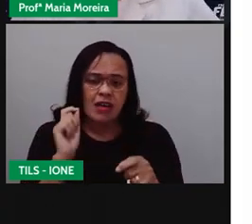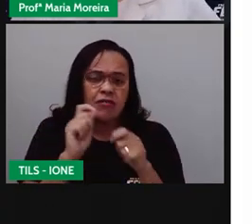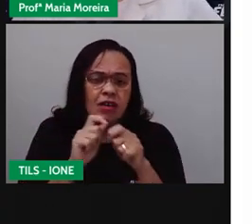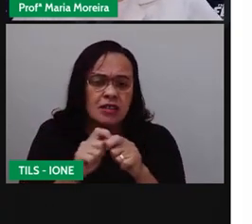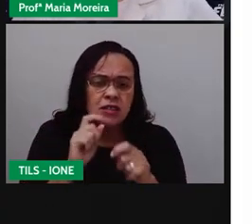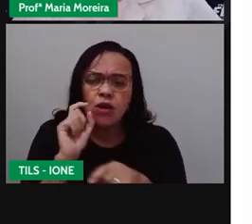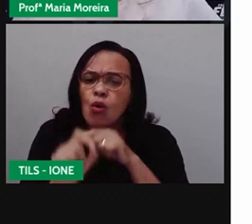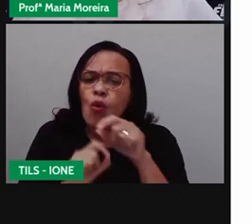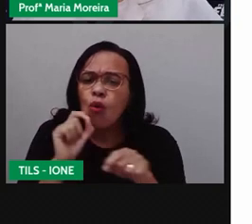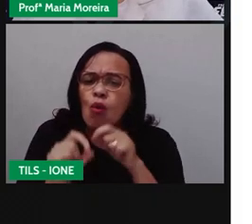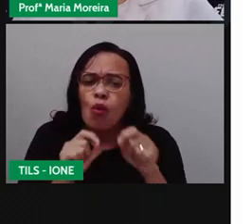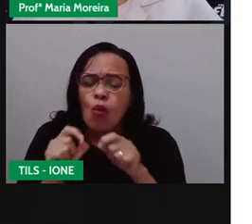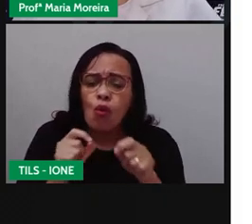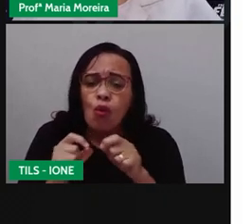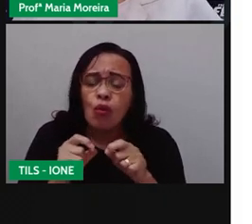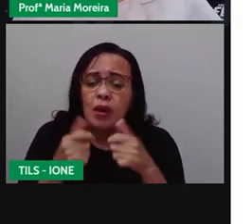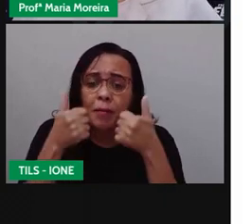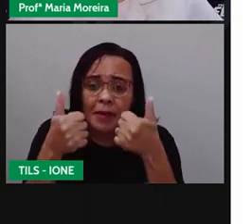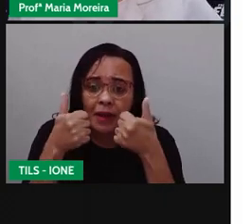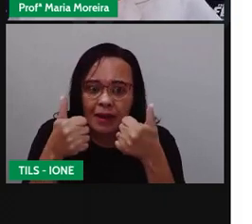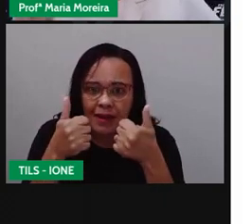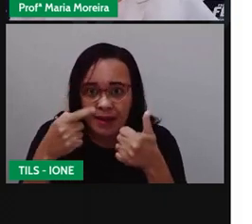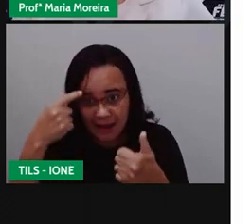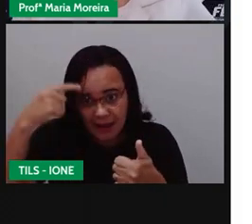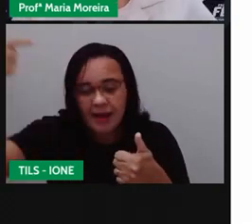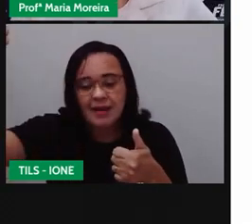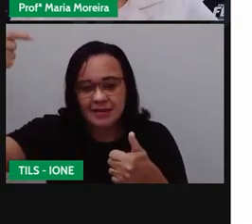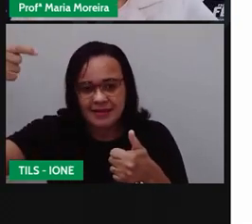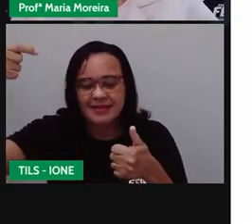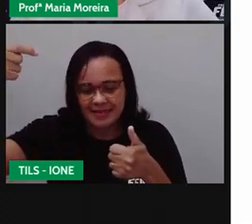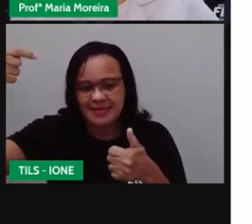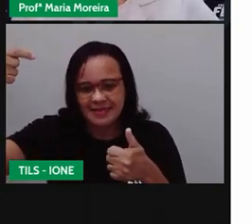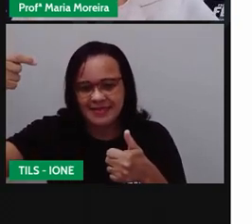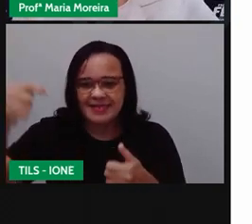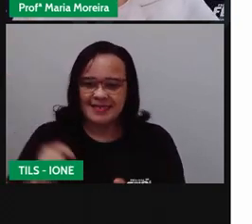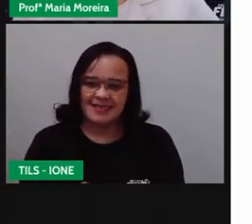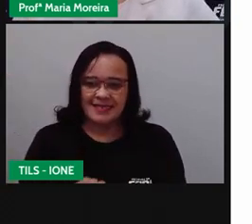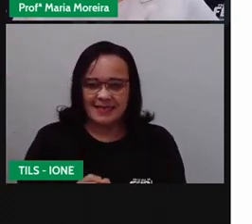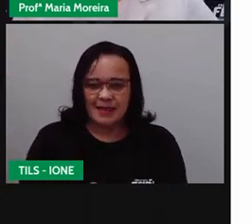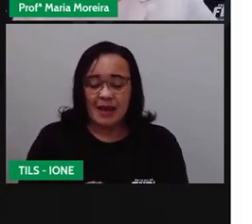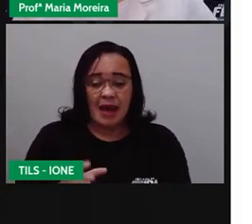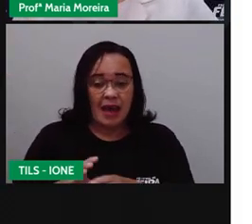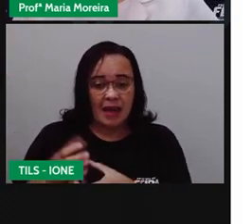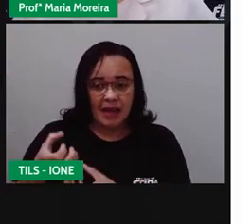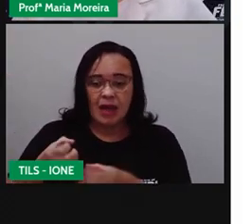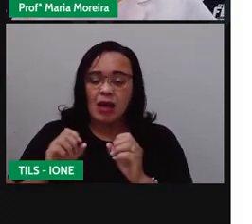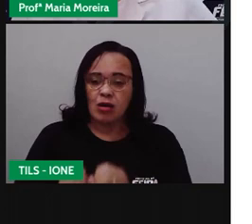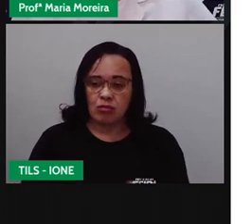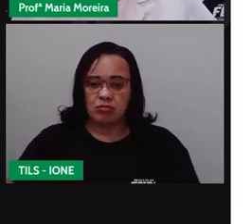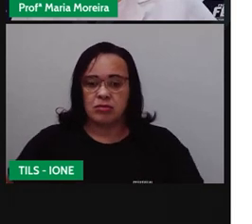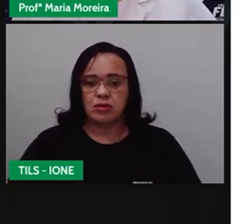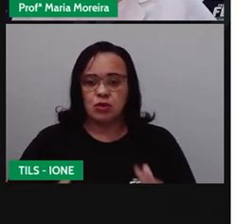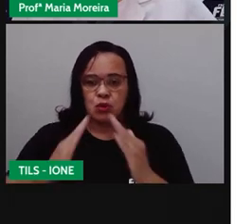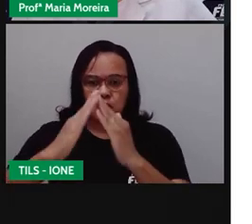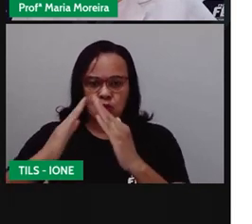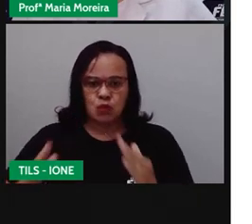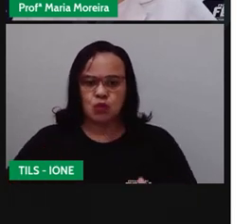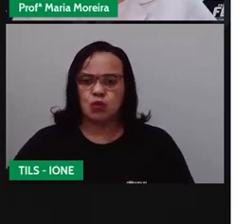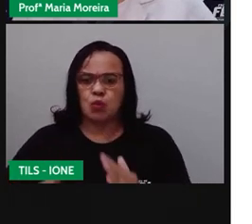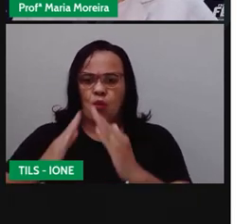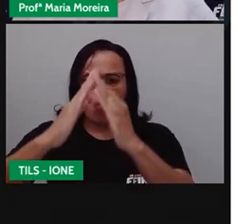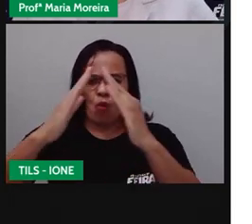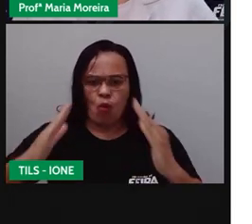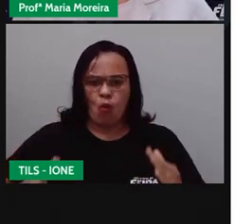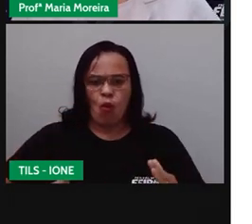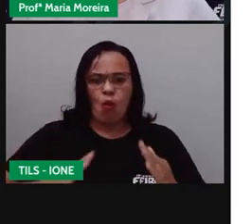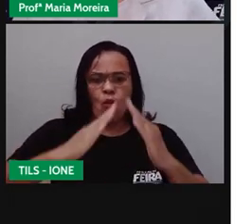questão da engenharia, eles construíam pirâmides. E eles precisavam transportar, não é isso, esses materiais para construir essas pirâmides. E